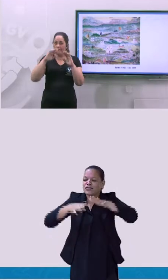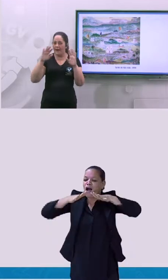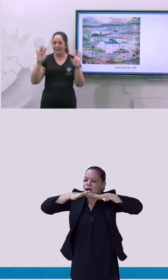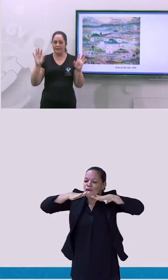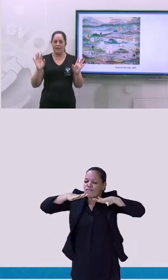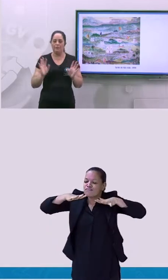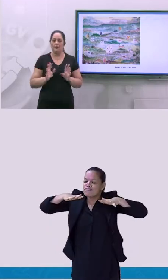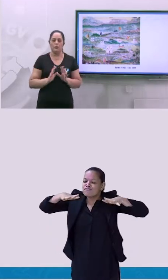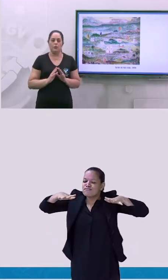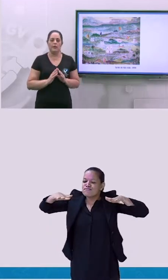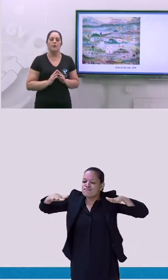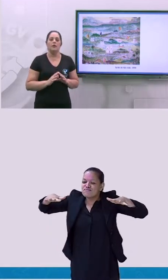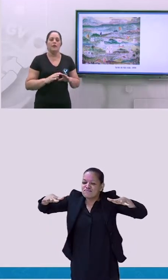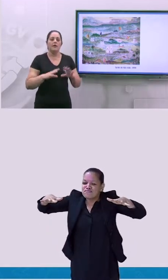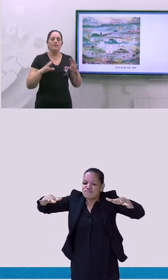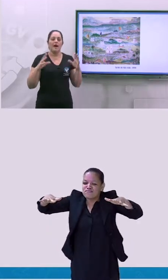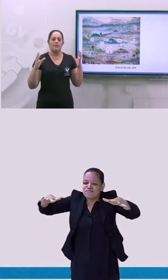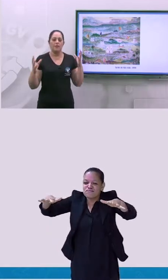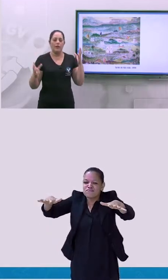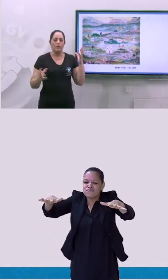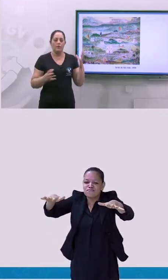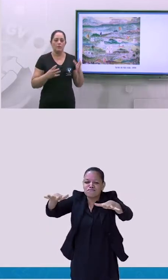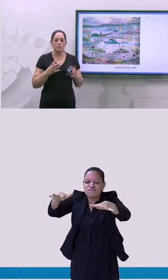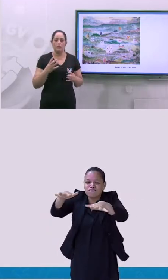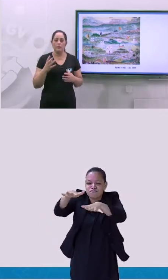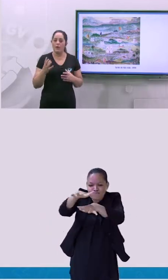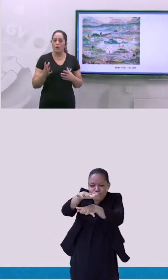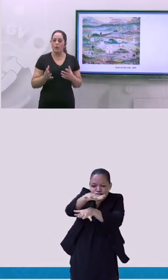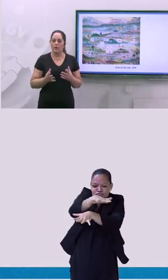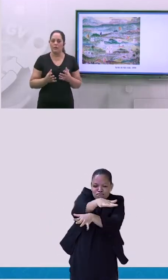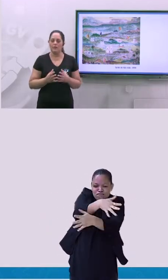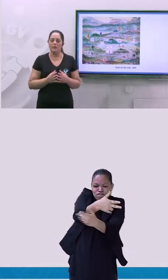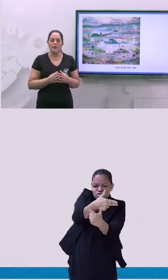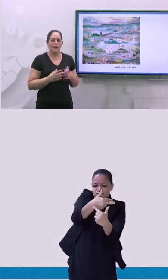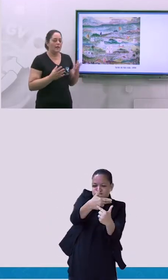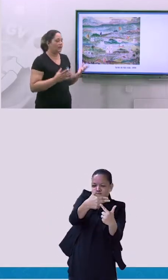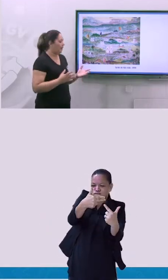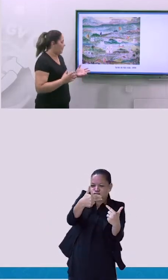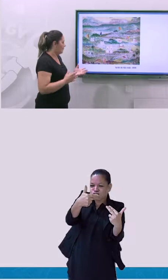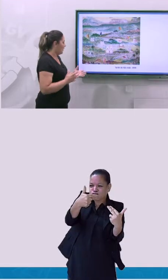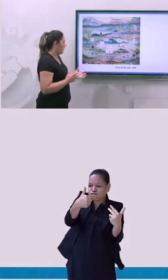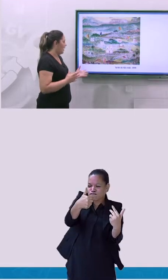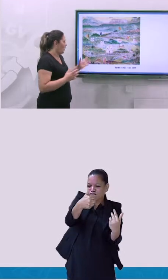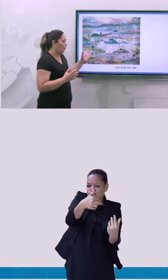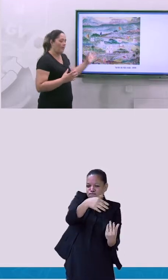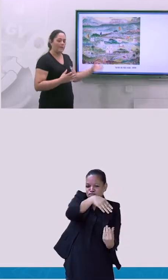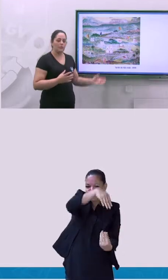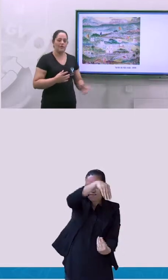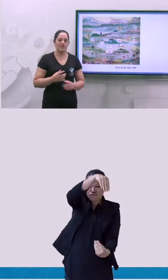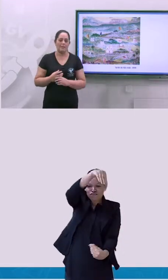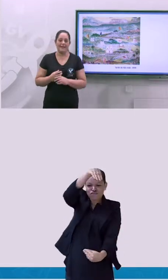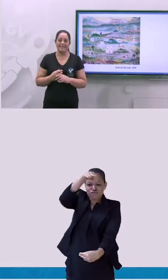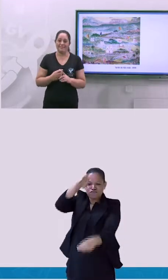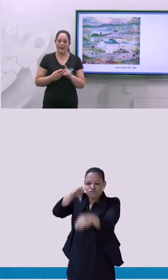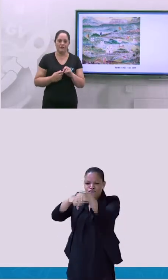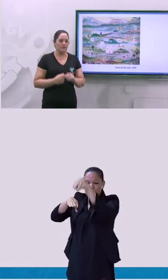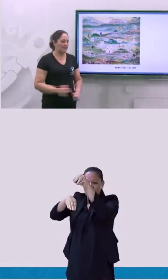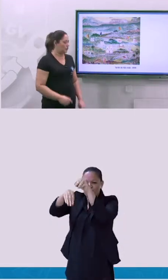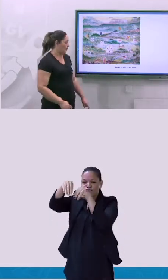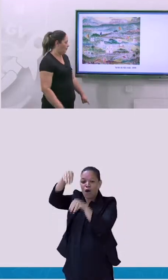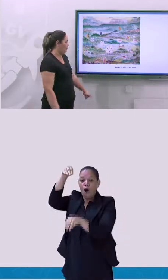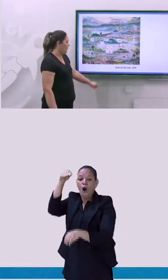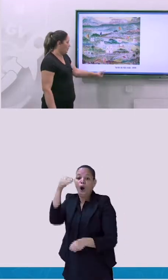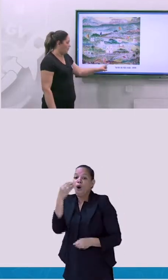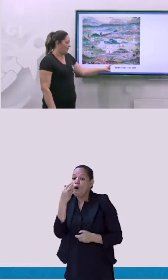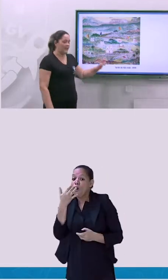não acabasse aquela pintura. E vários balões subindo, bem coloridos. Então essa é uma pintura chamada Tarde de